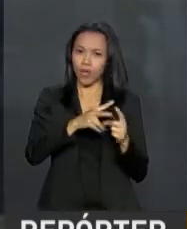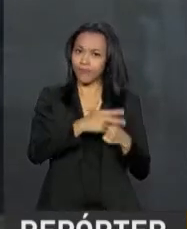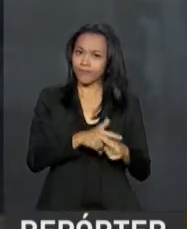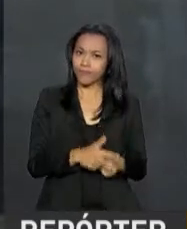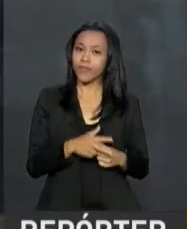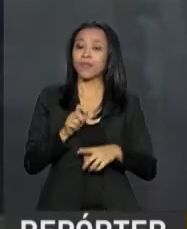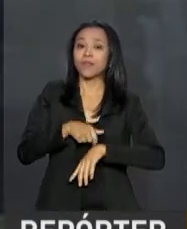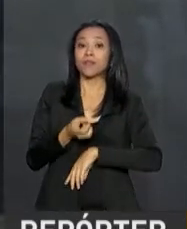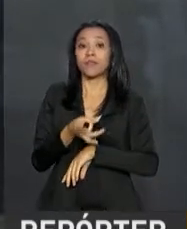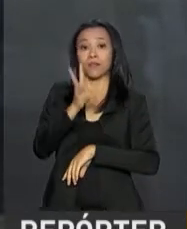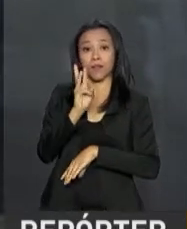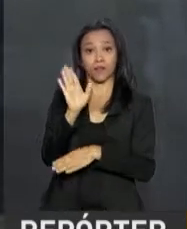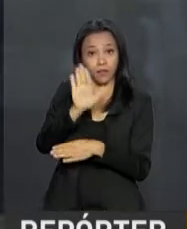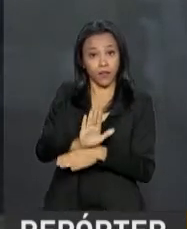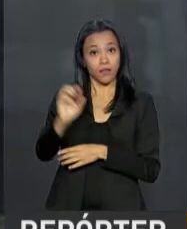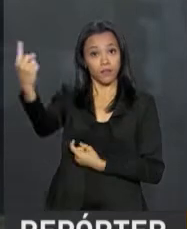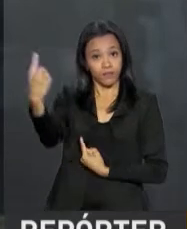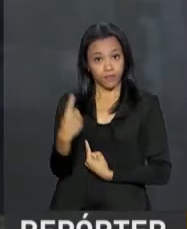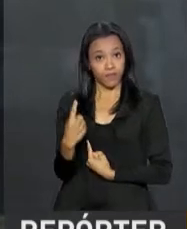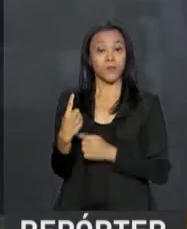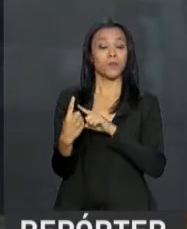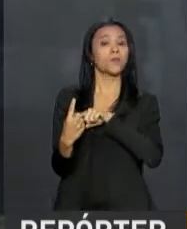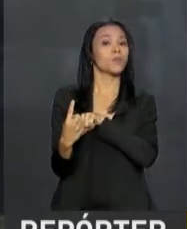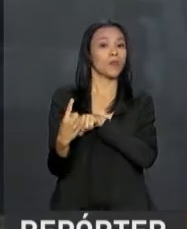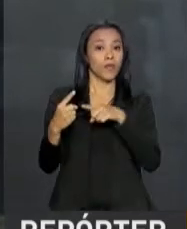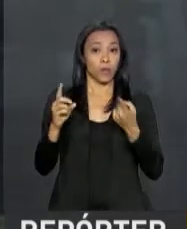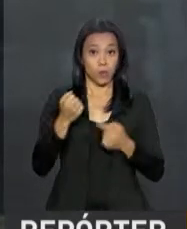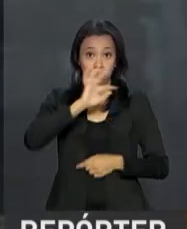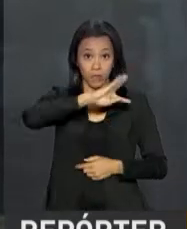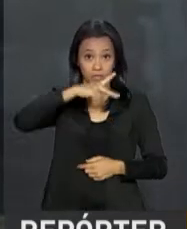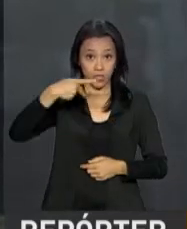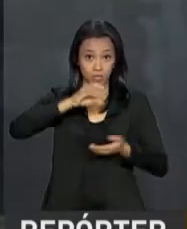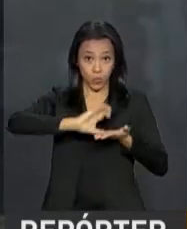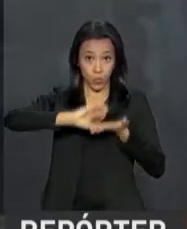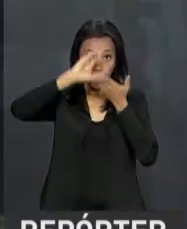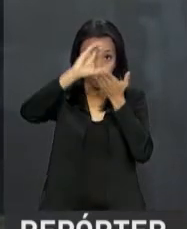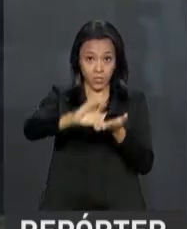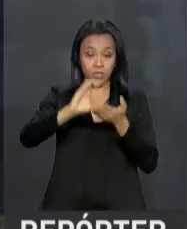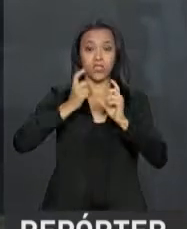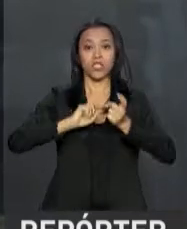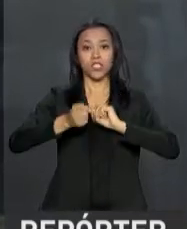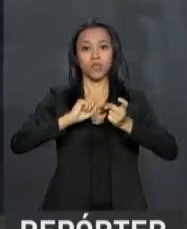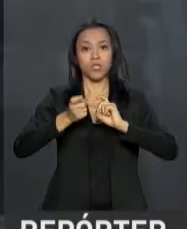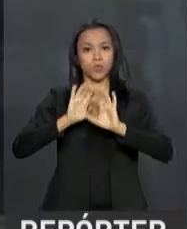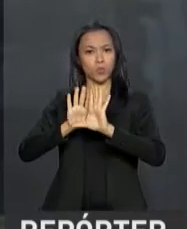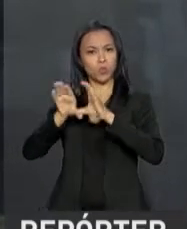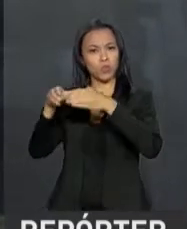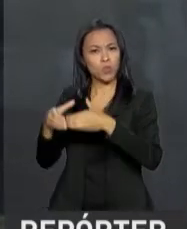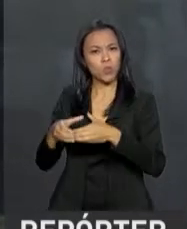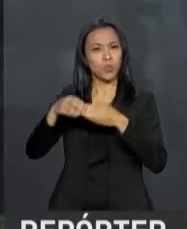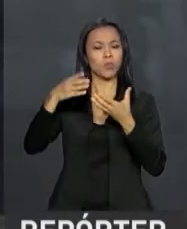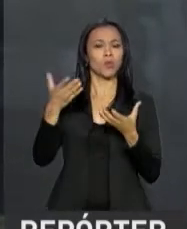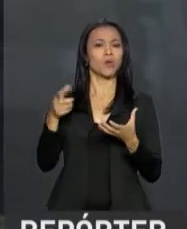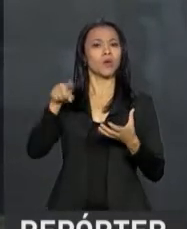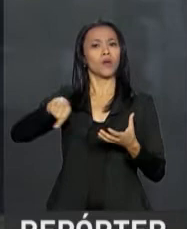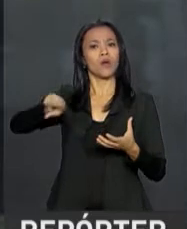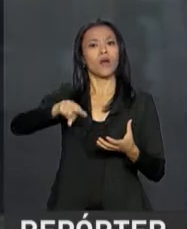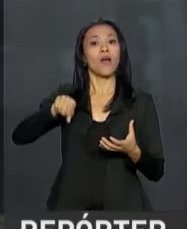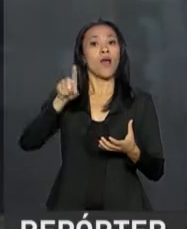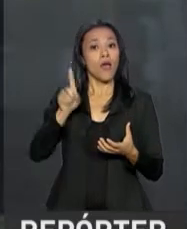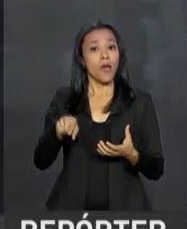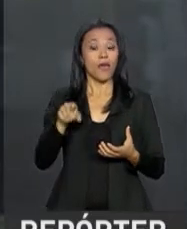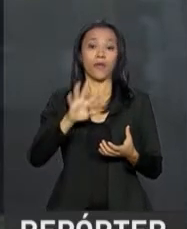presidente michel temer recebe aqui no palácio do planalto o presidente do conselho de administração do grupo cosan henrique de